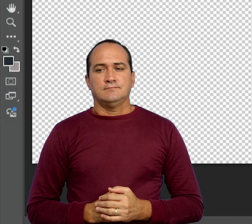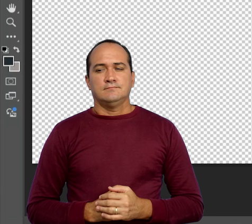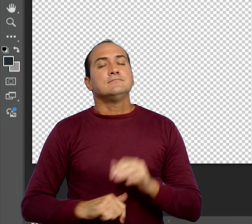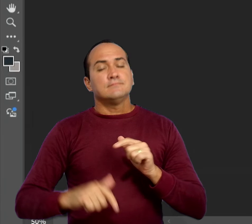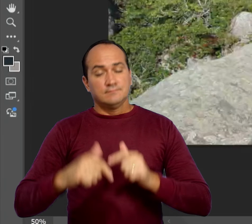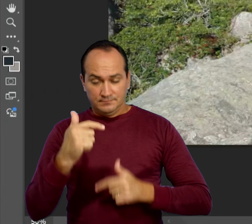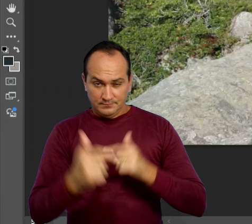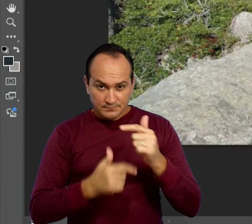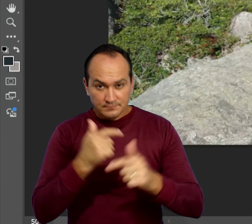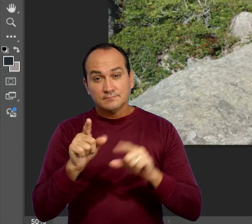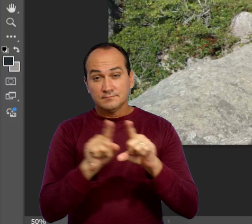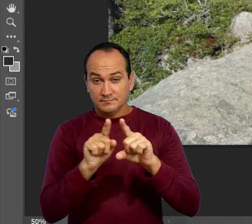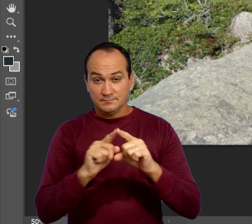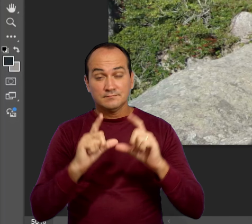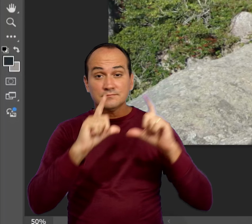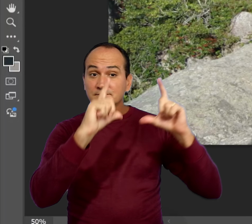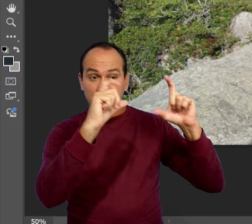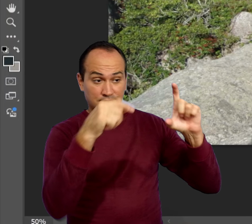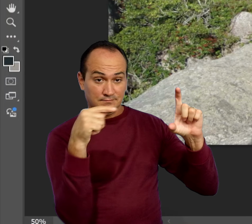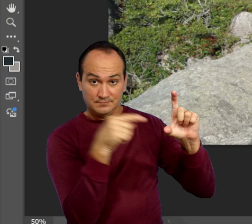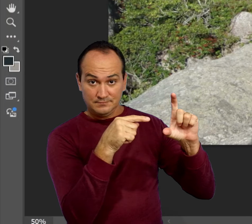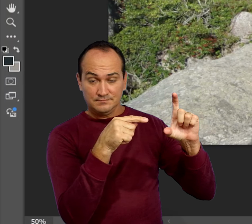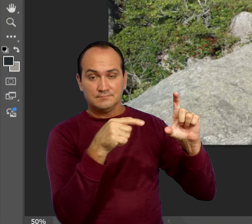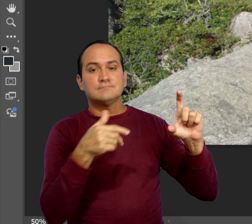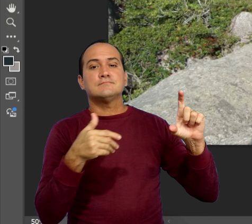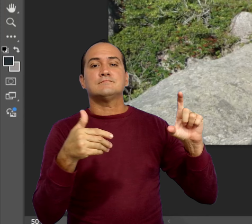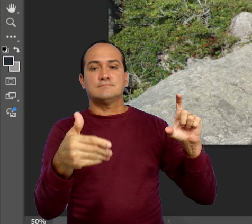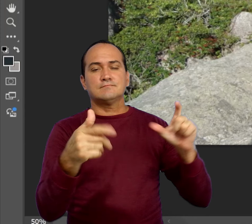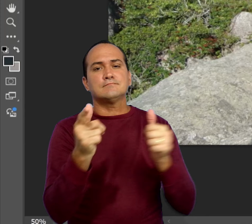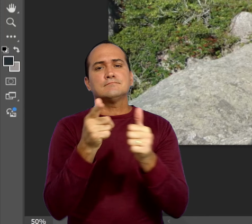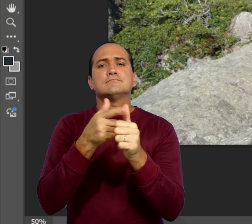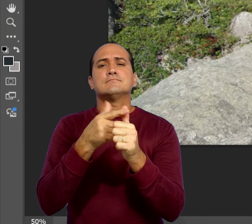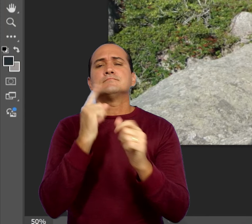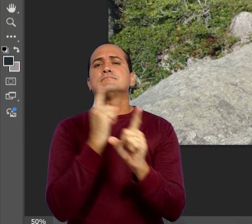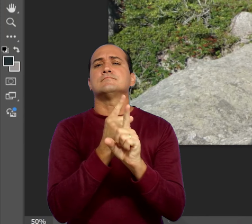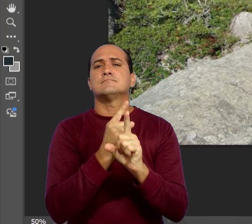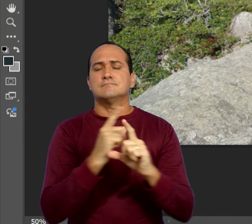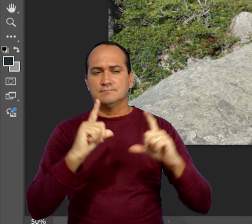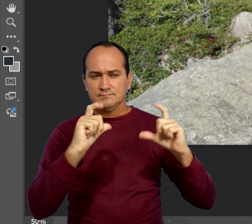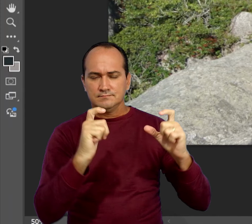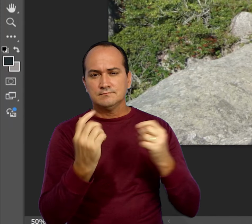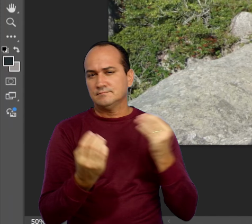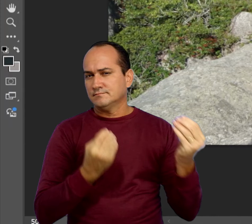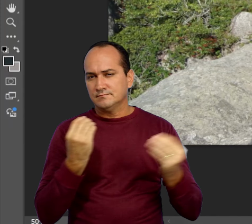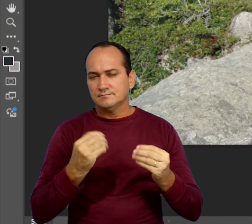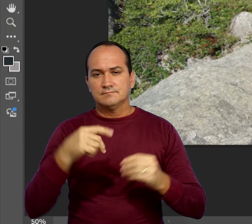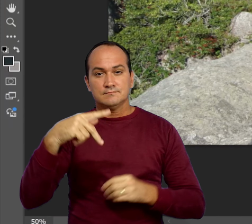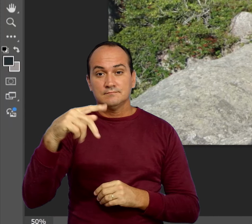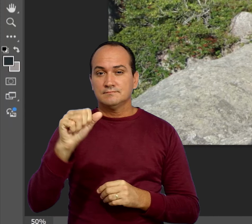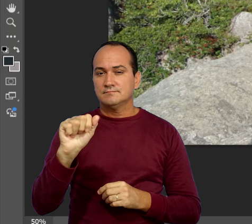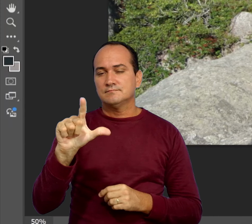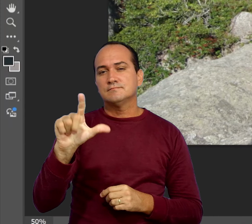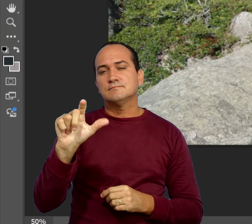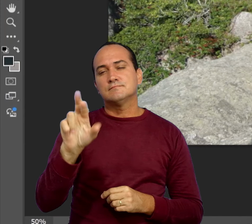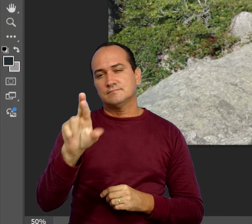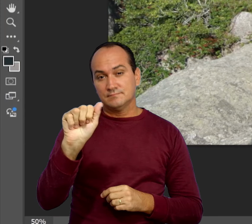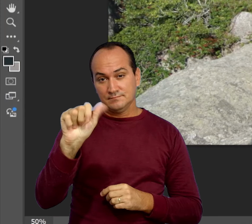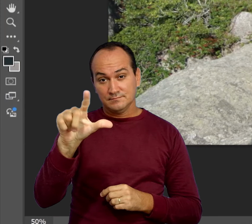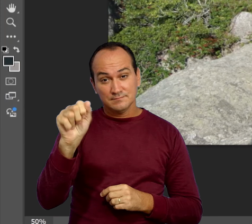imagem que eu trabalhei a partir dessa foto. Então a primeira coisa que a gente precisa identificar quando a gente vai trabalhar com